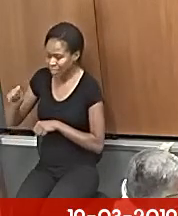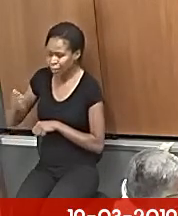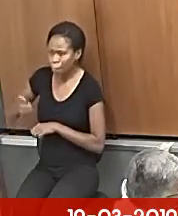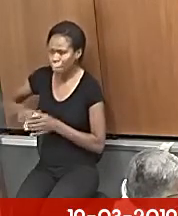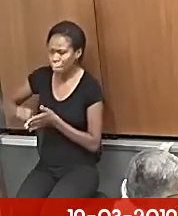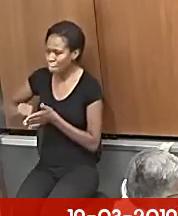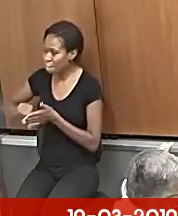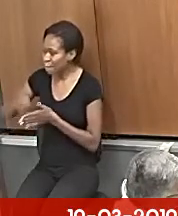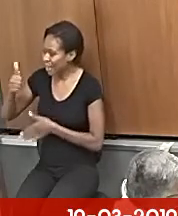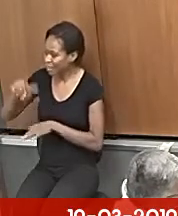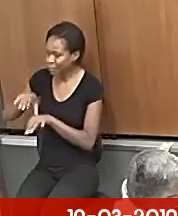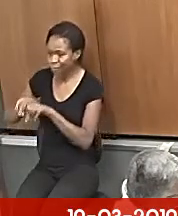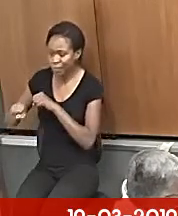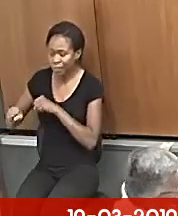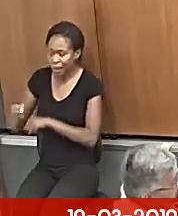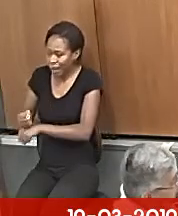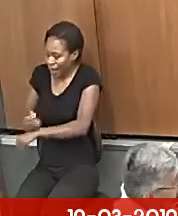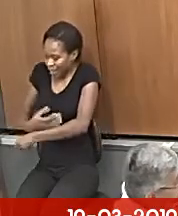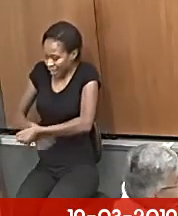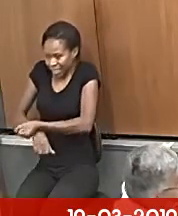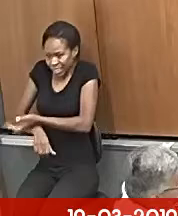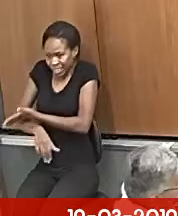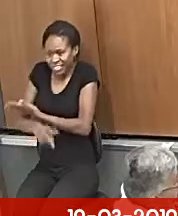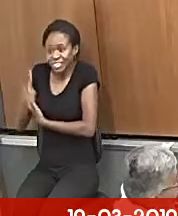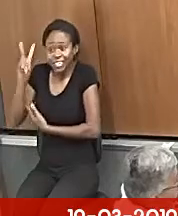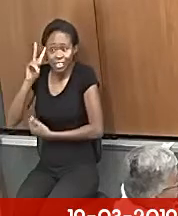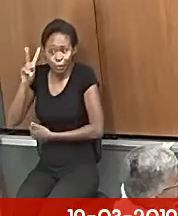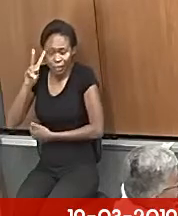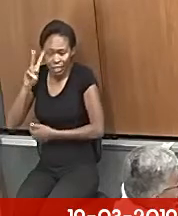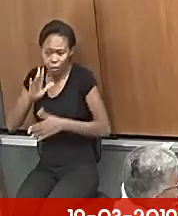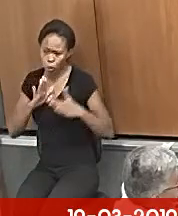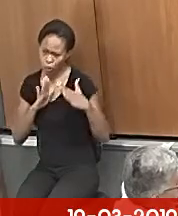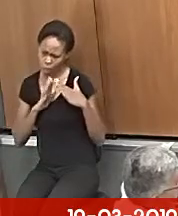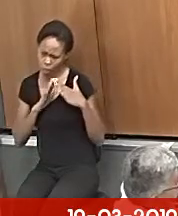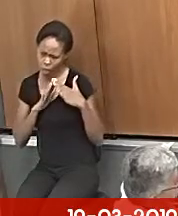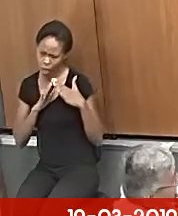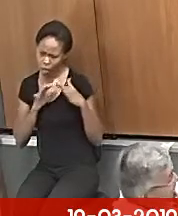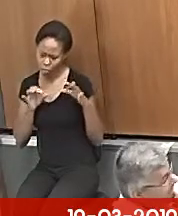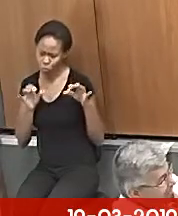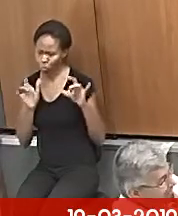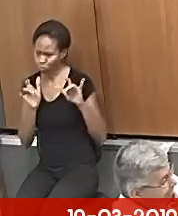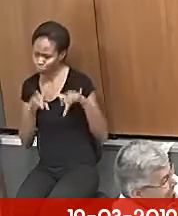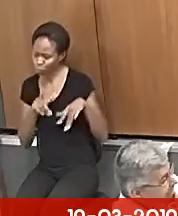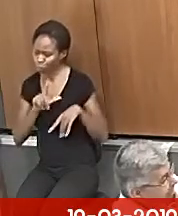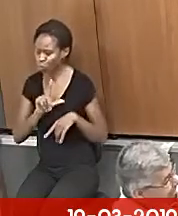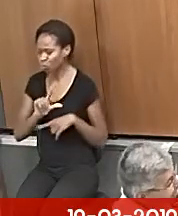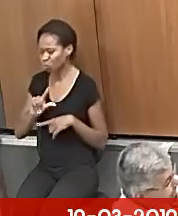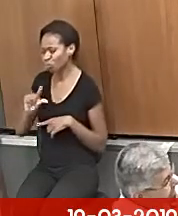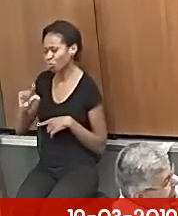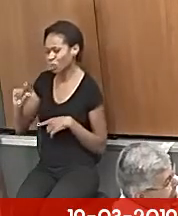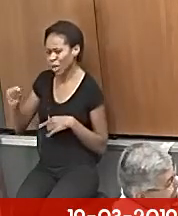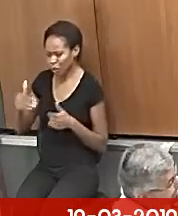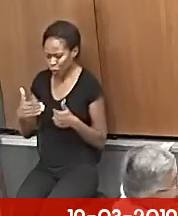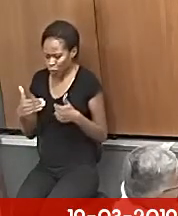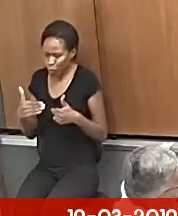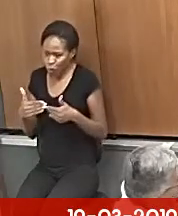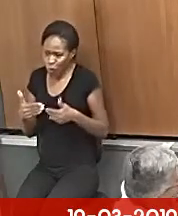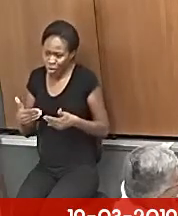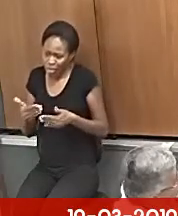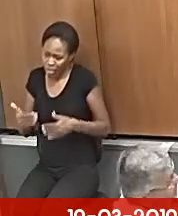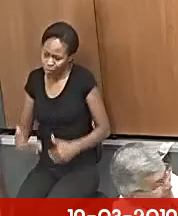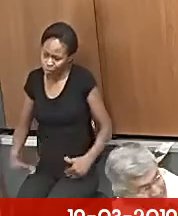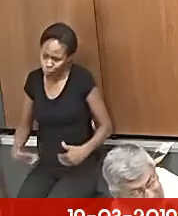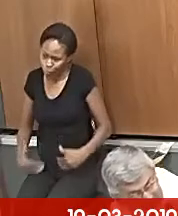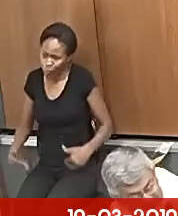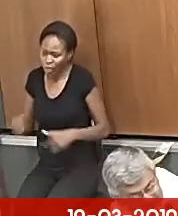formatura emocionante eu me lembro de sair de casa de mundinha azul camisa branca com o nome do grupo escolar aqui e fui